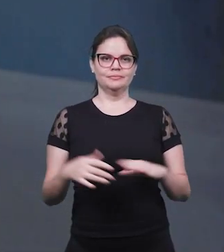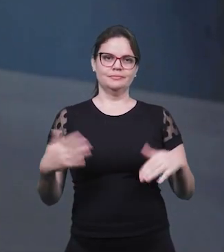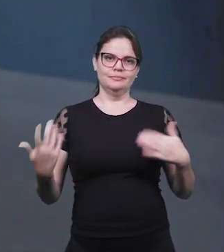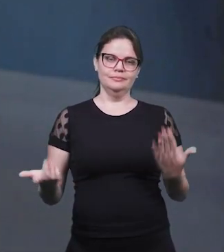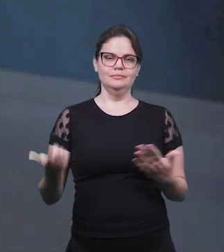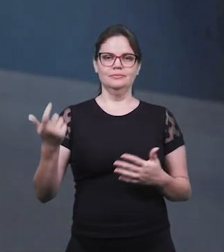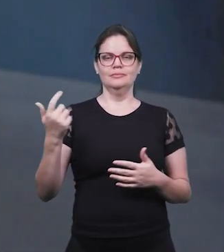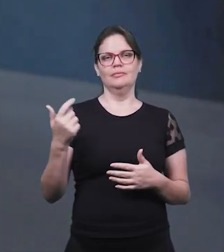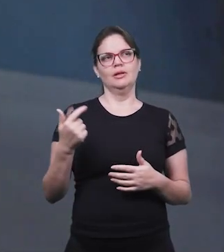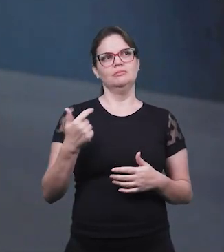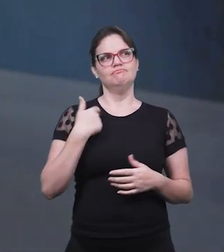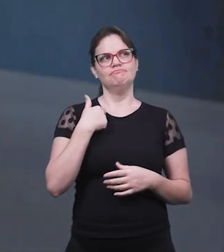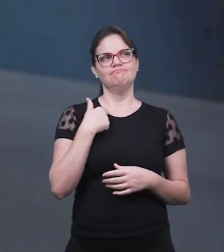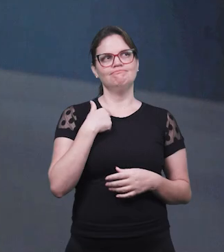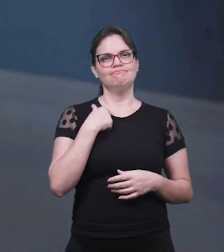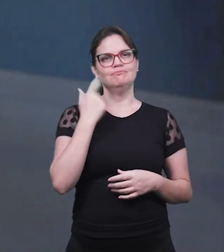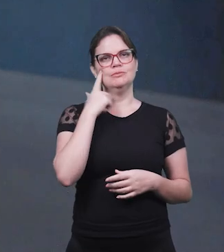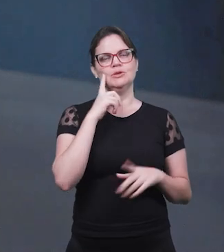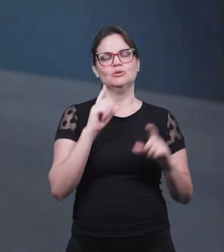colocaria